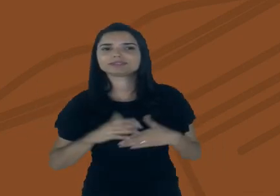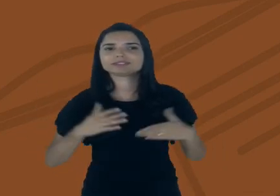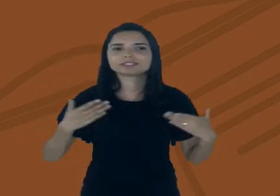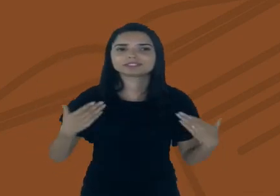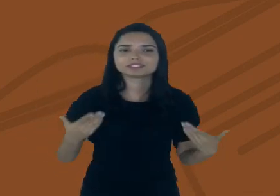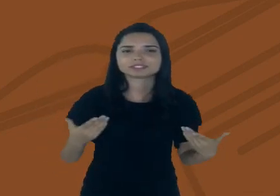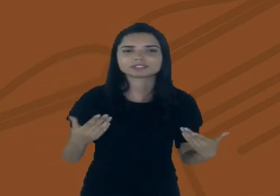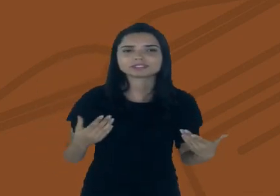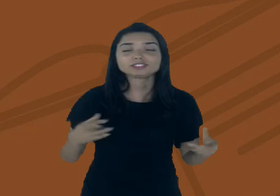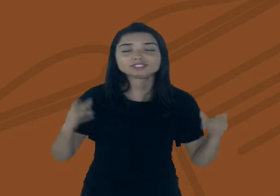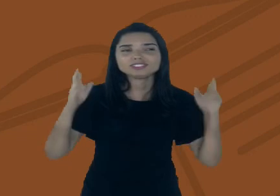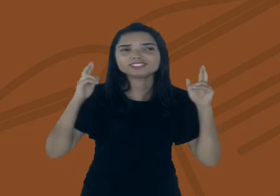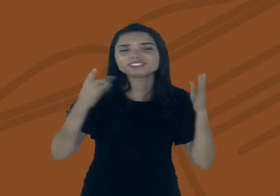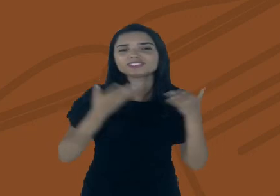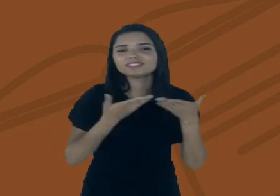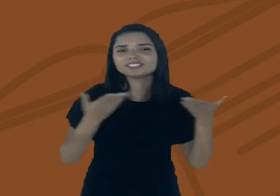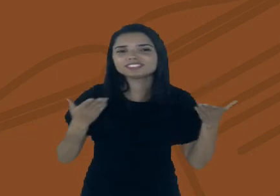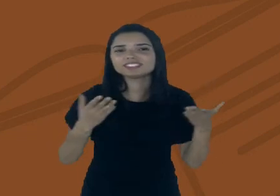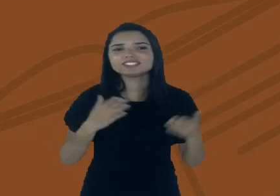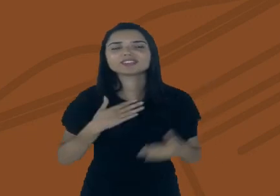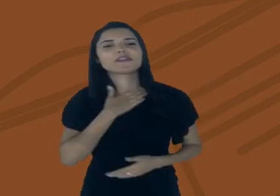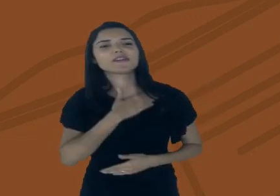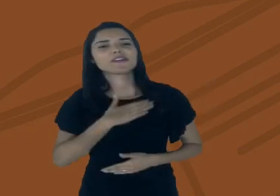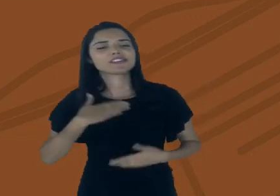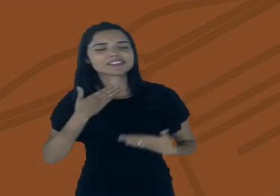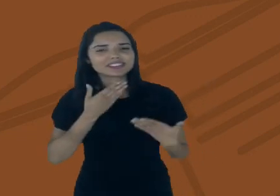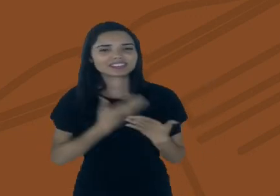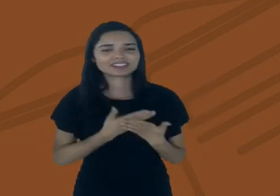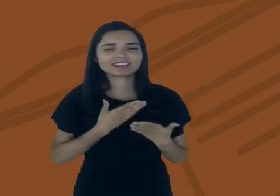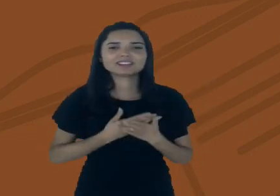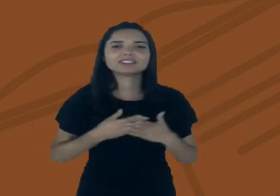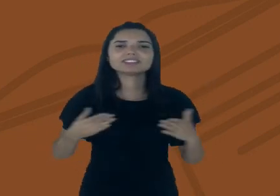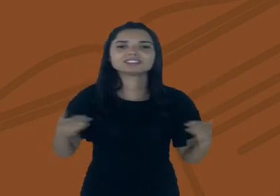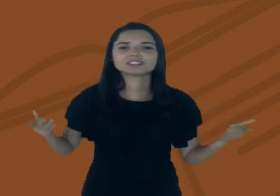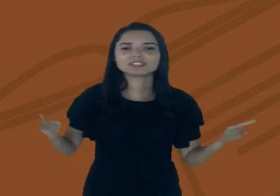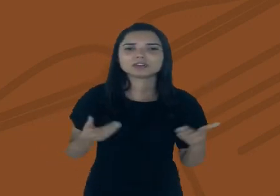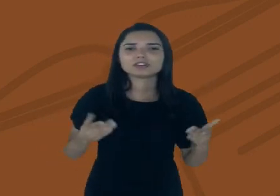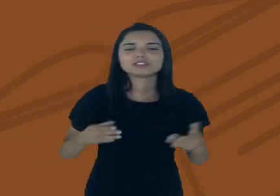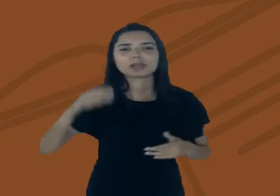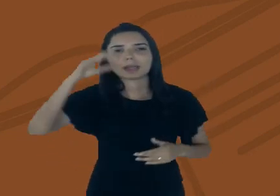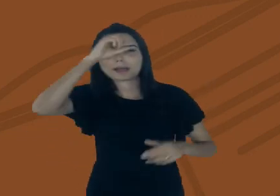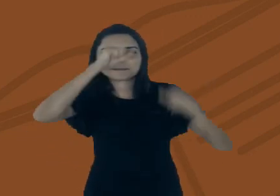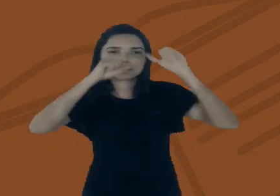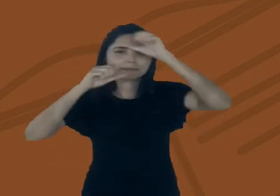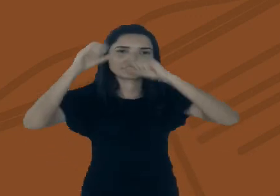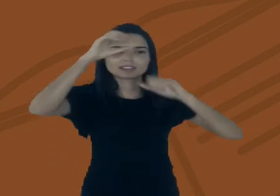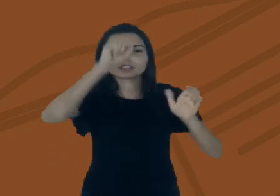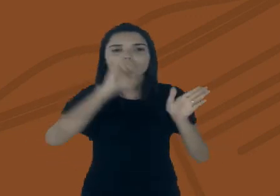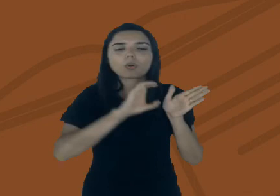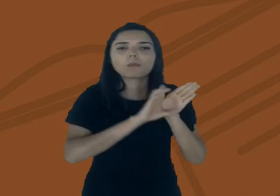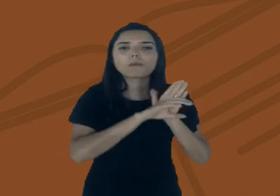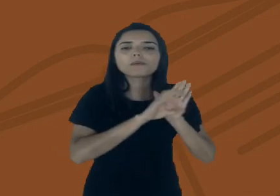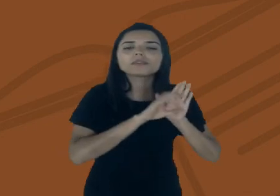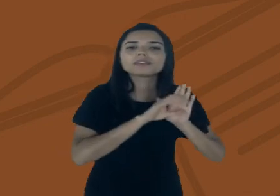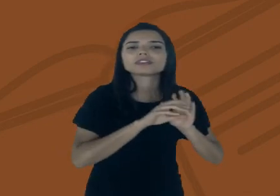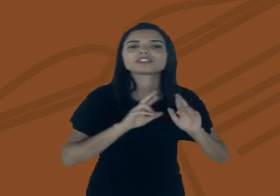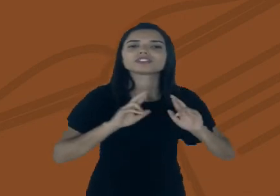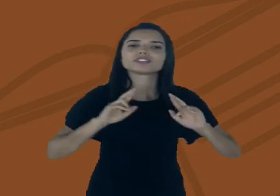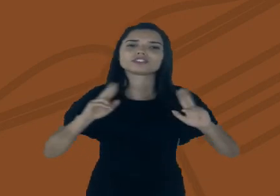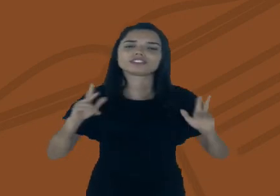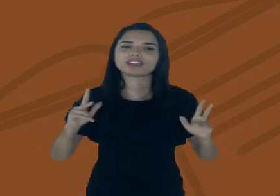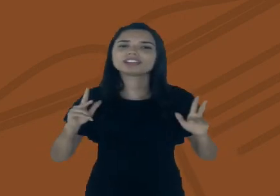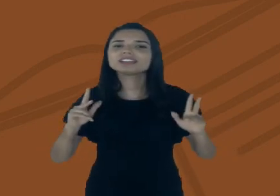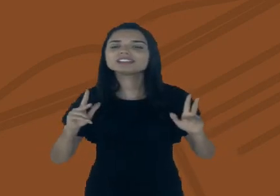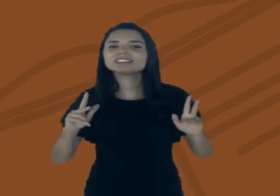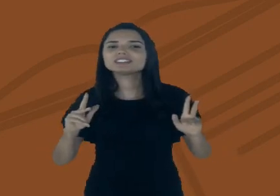Então, espero que vocês tenham gostado da aula de hoje, que tenham aprendido vários conceitos em relação a essa temática, certo? A gente vai ficando